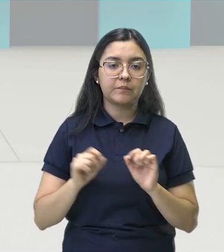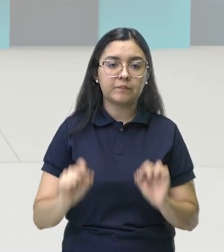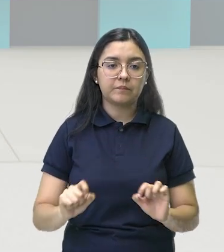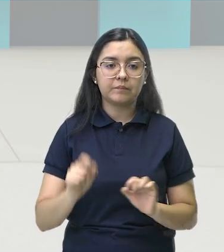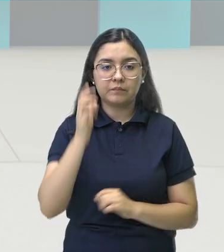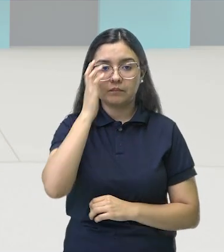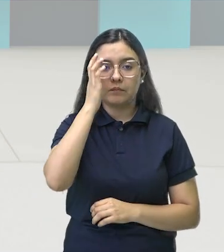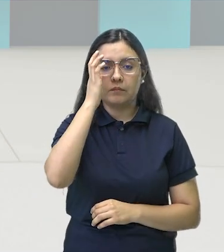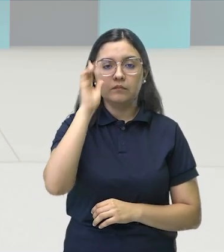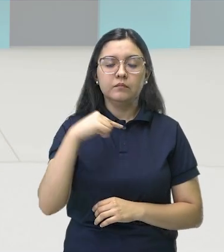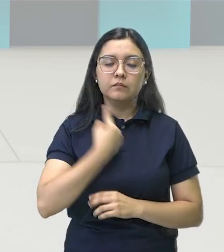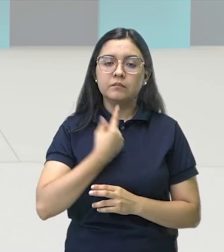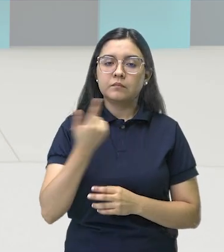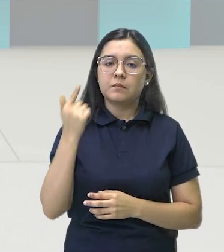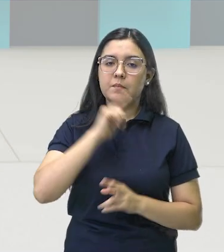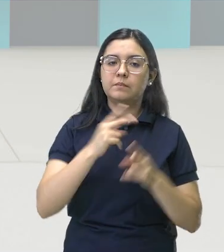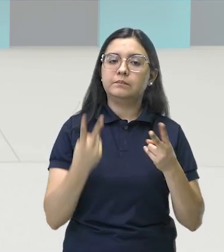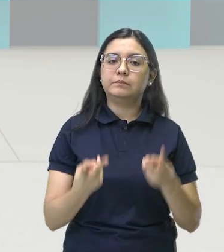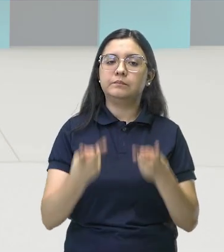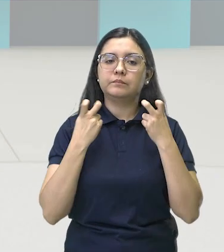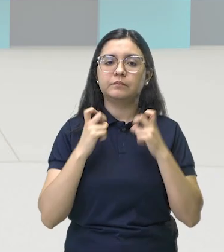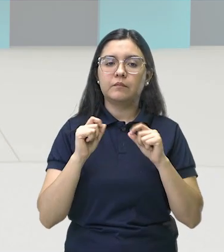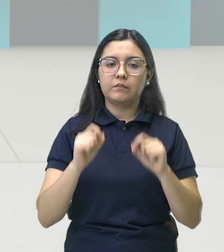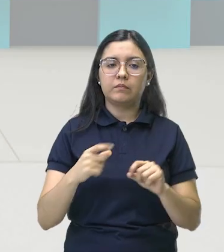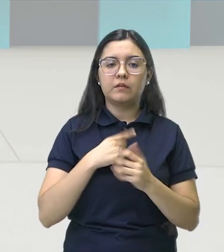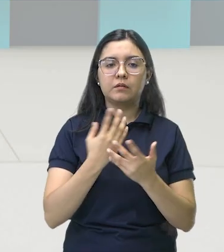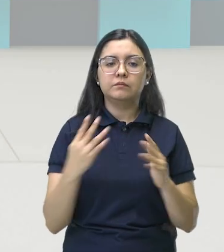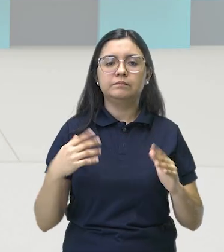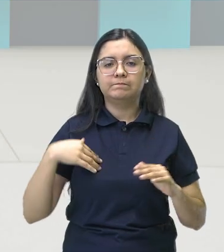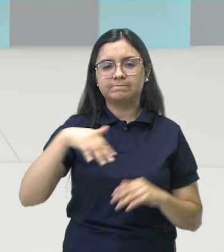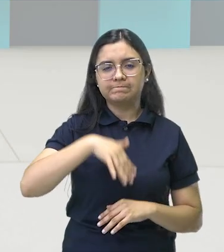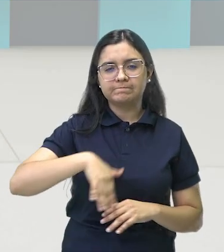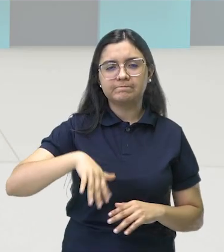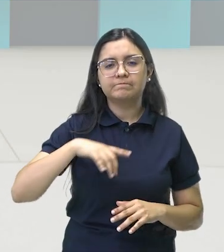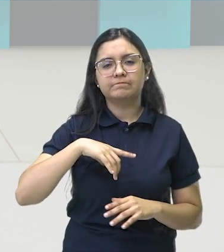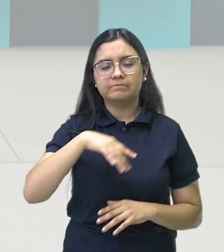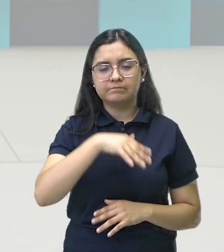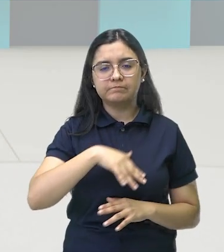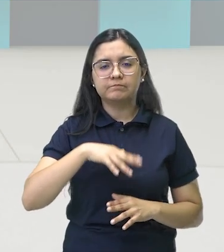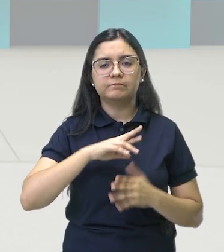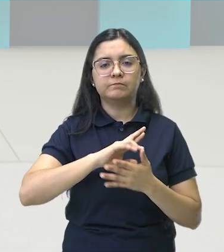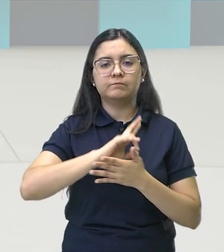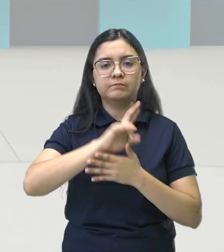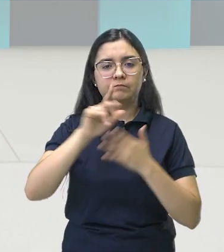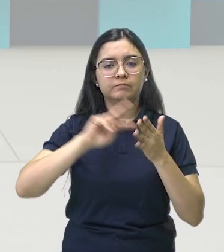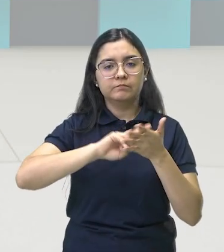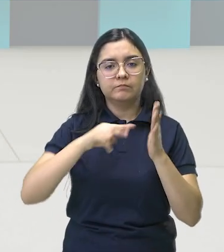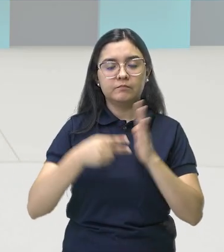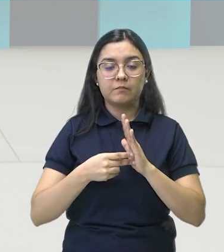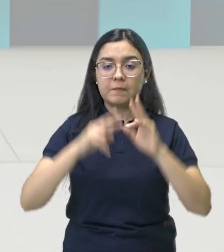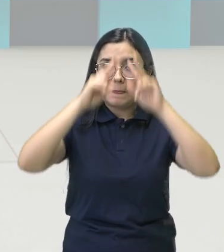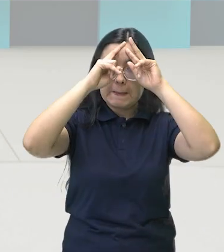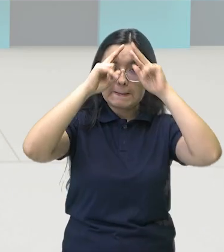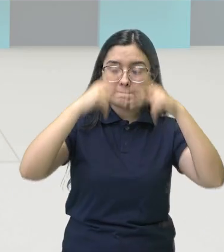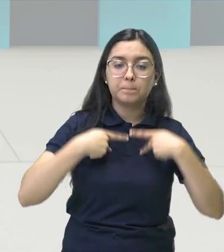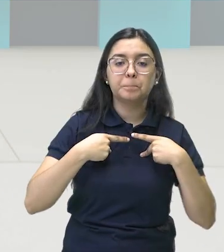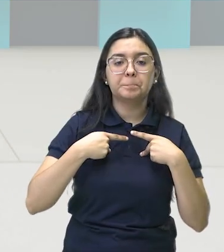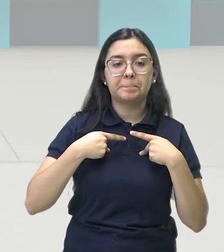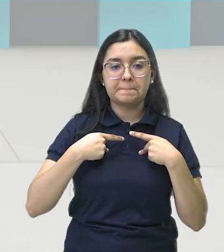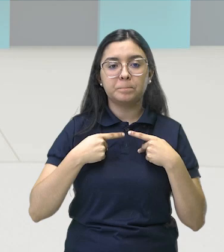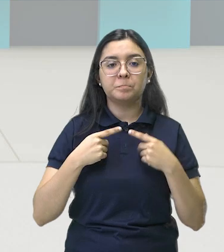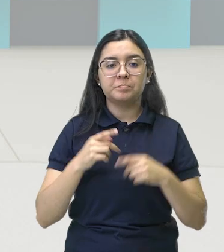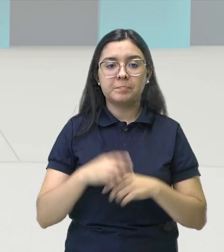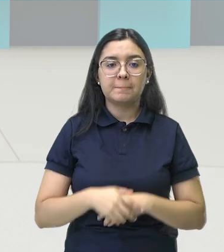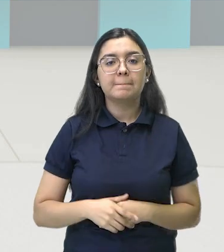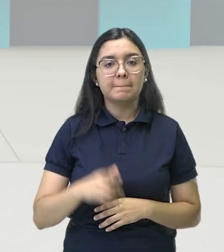consegue perceber que a natureza ela é repleta de significações e o homem, por sua vez, se constitui por meio